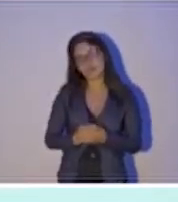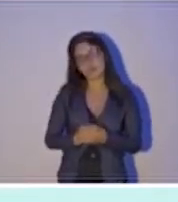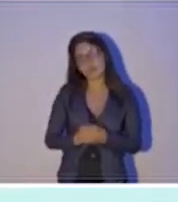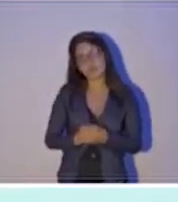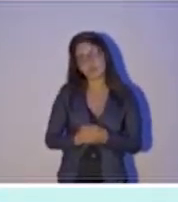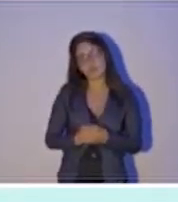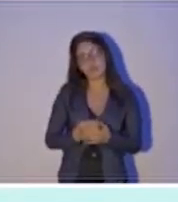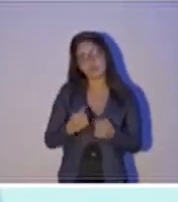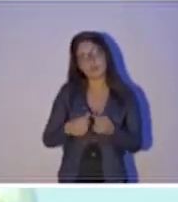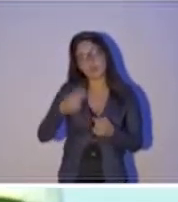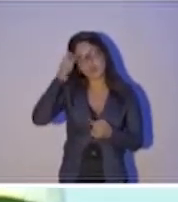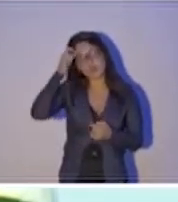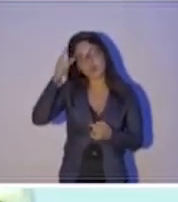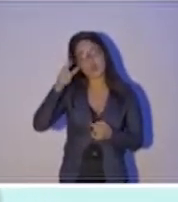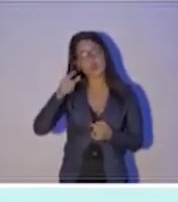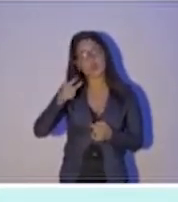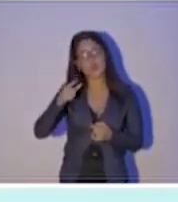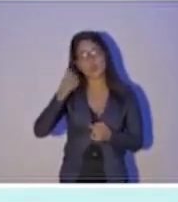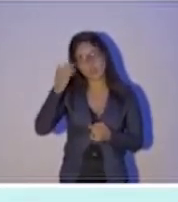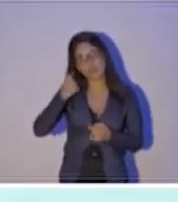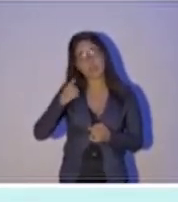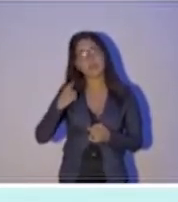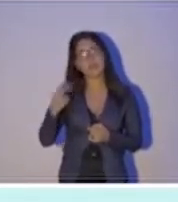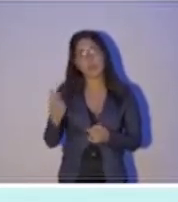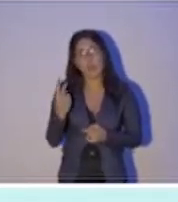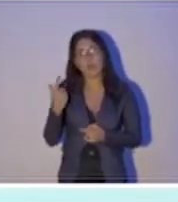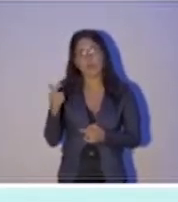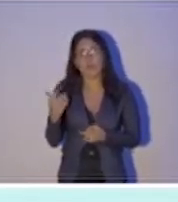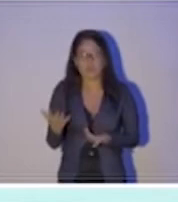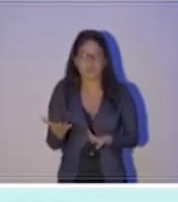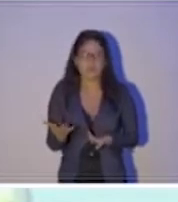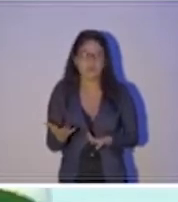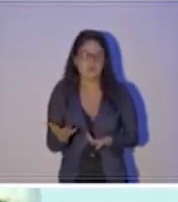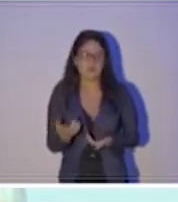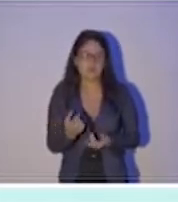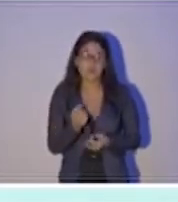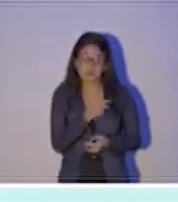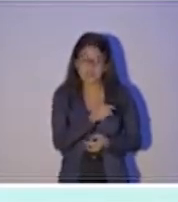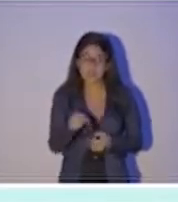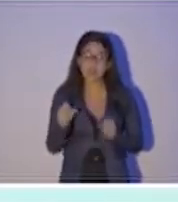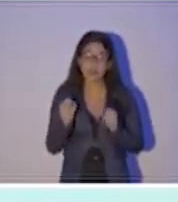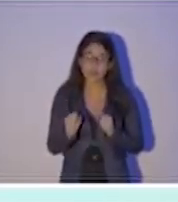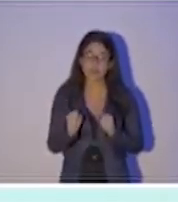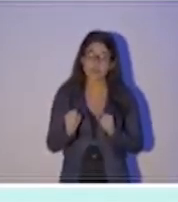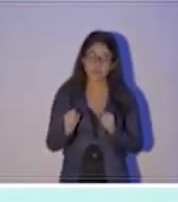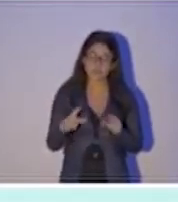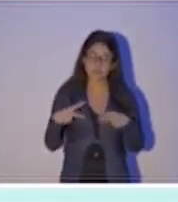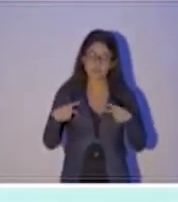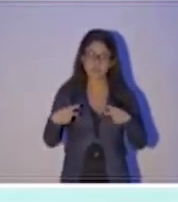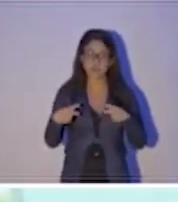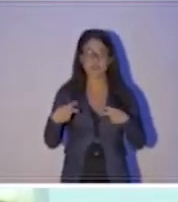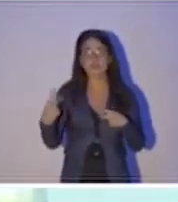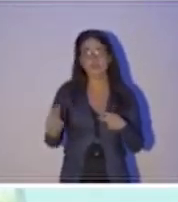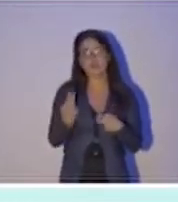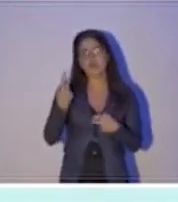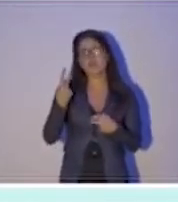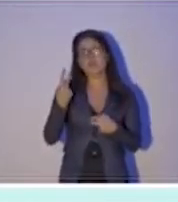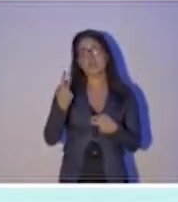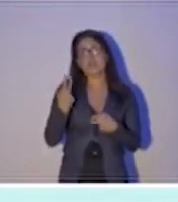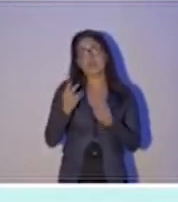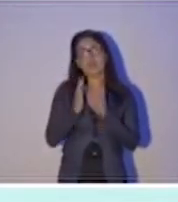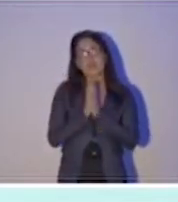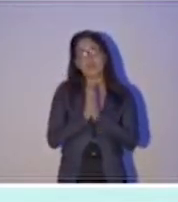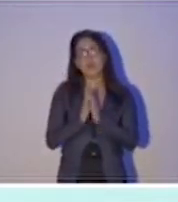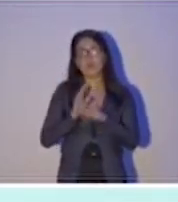uma cultura que é muito desvalorizada, e que vocês têm o poder de valorizar a gente. Então, eu peço que vocês invistam na